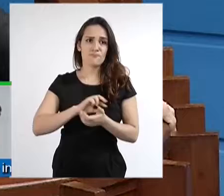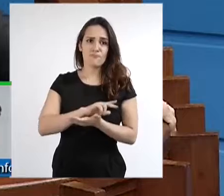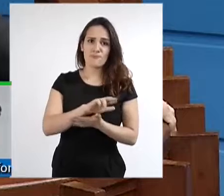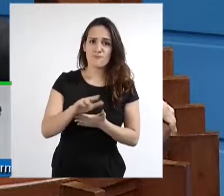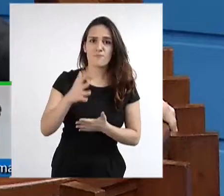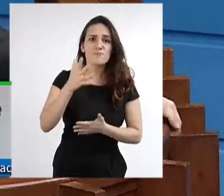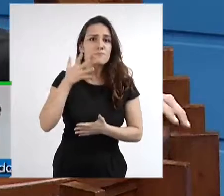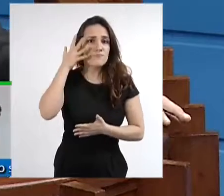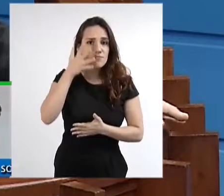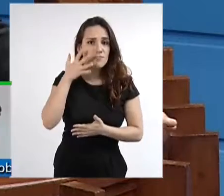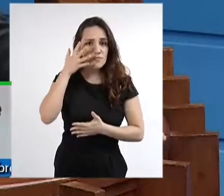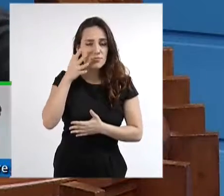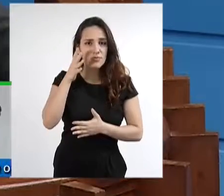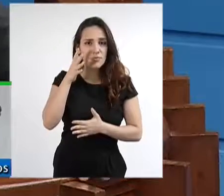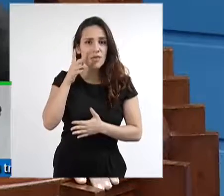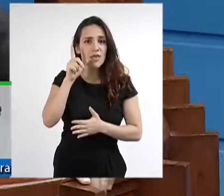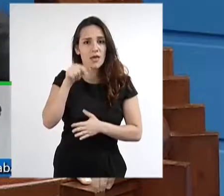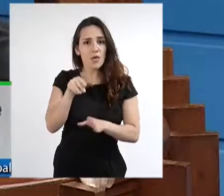poder orientar